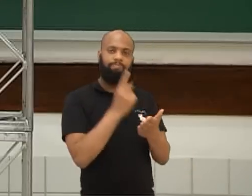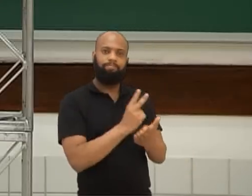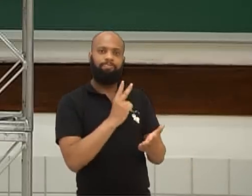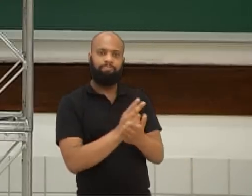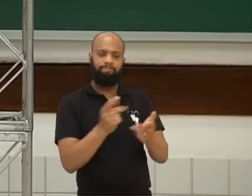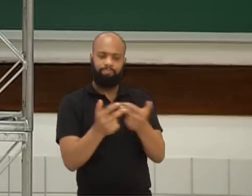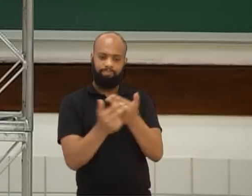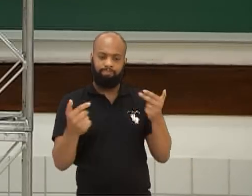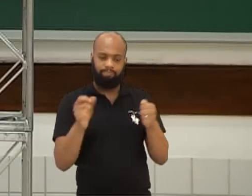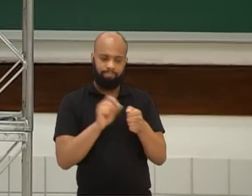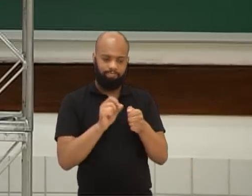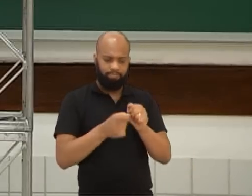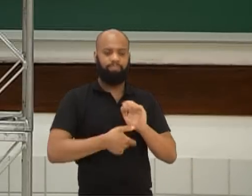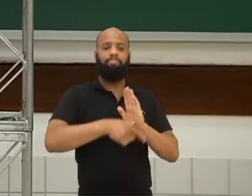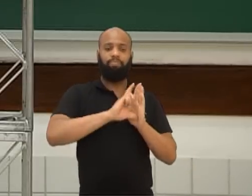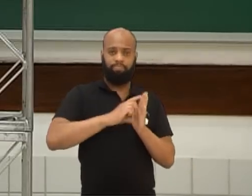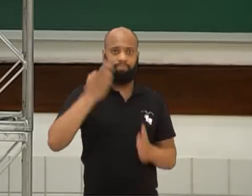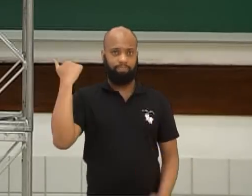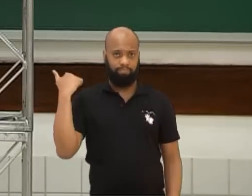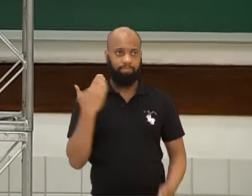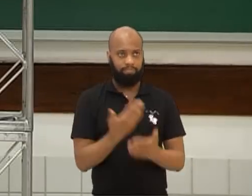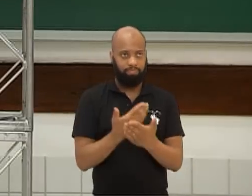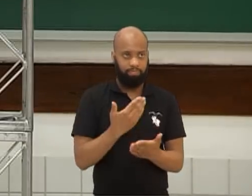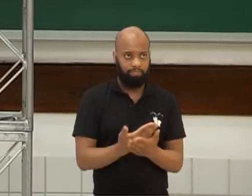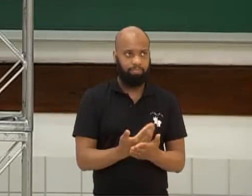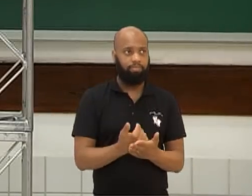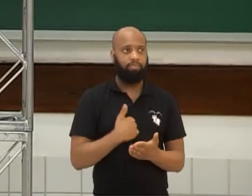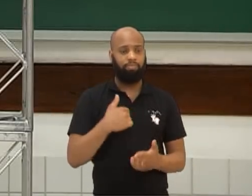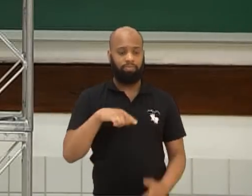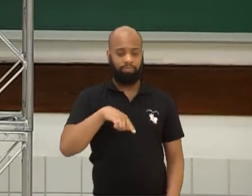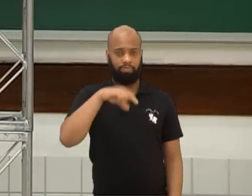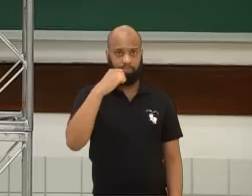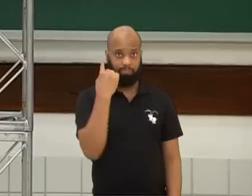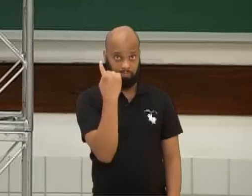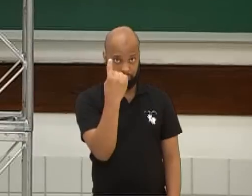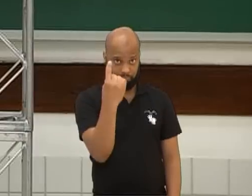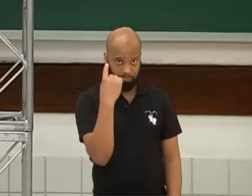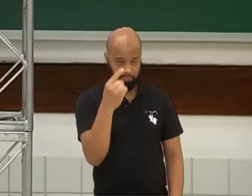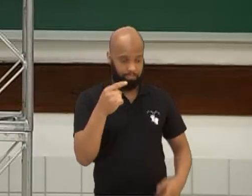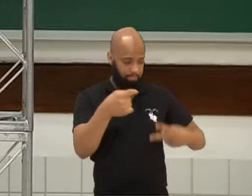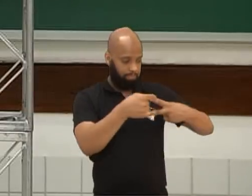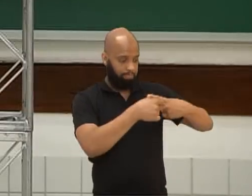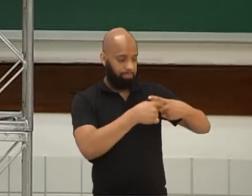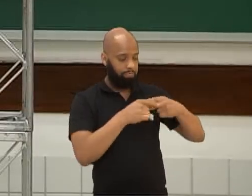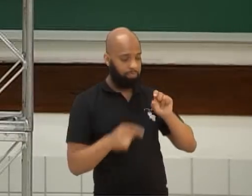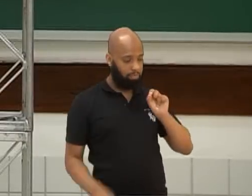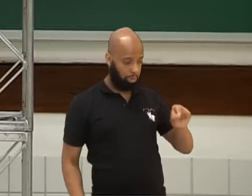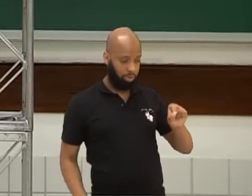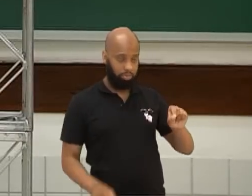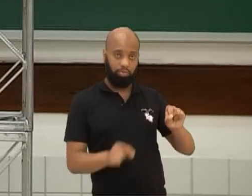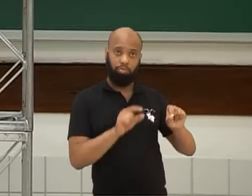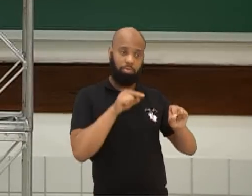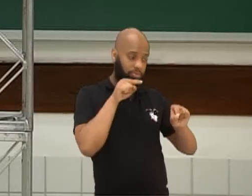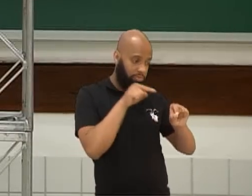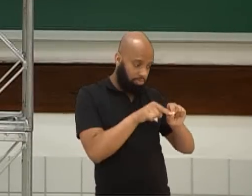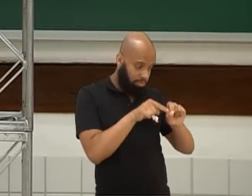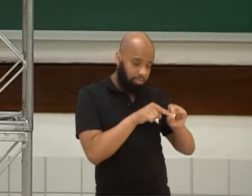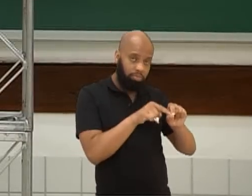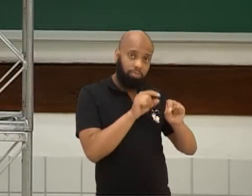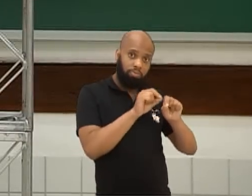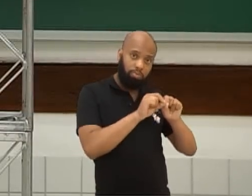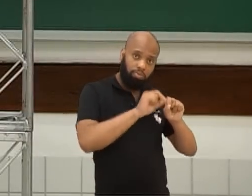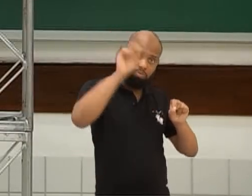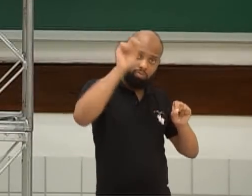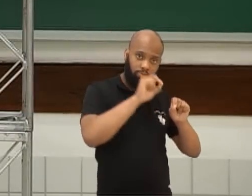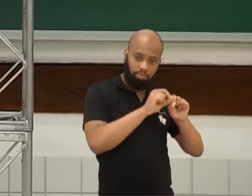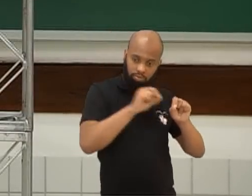que a gente estava fazendo nas aulas anteriores. Eu vou escolher um vértice e, a partir desse vértice, eu